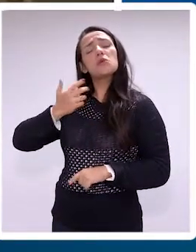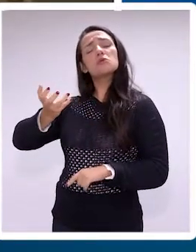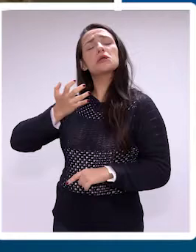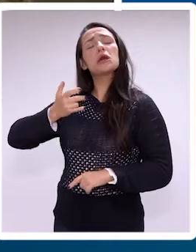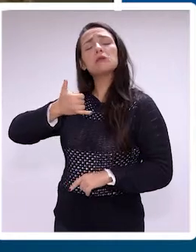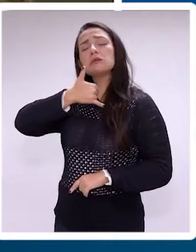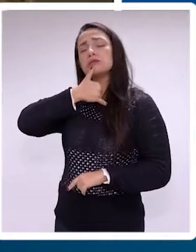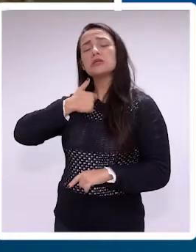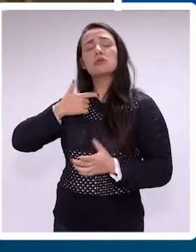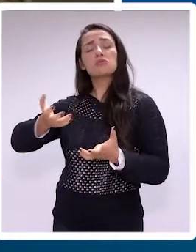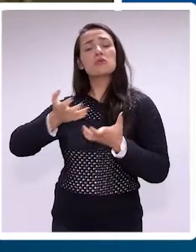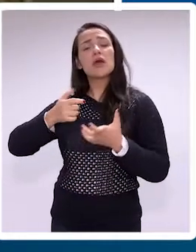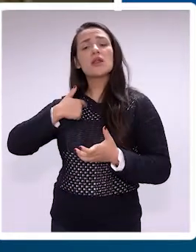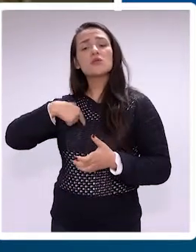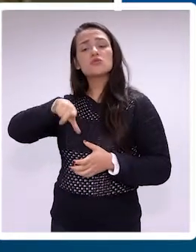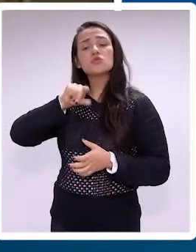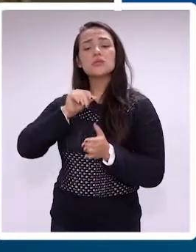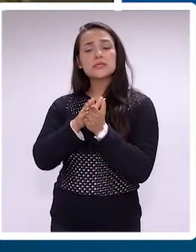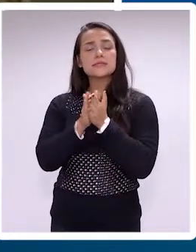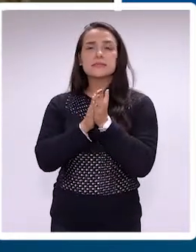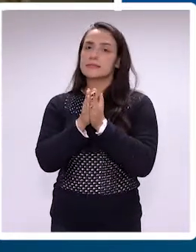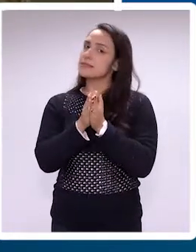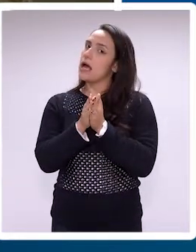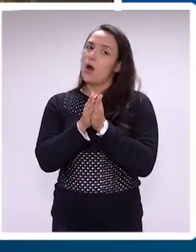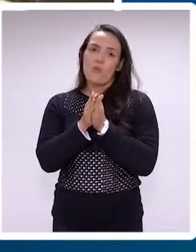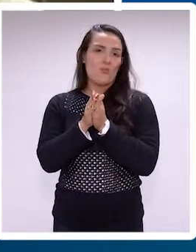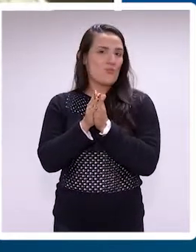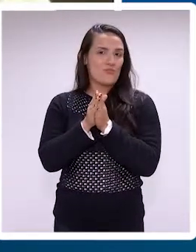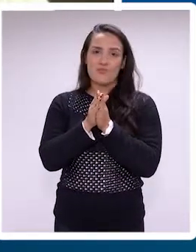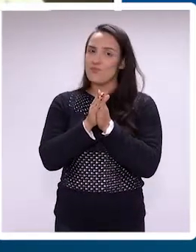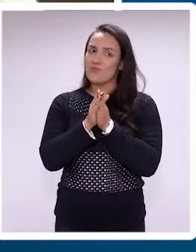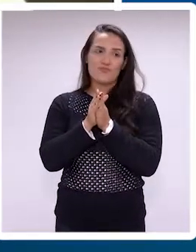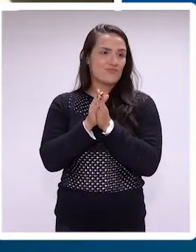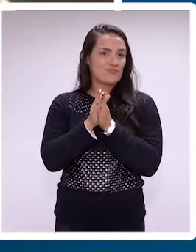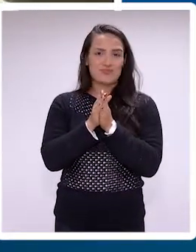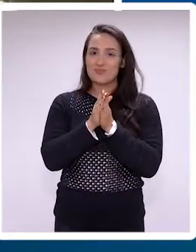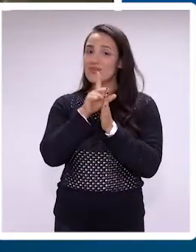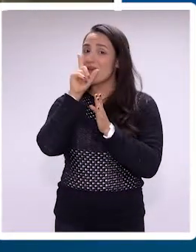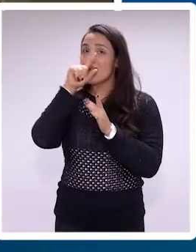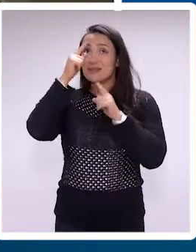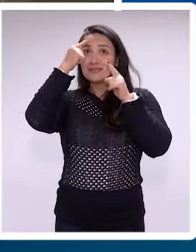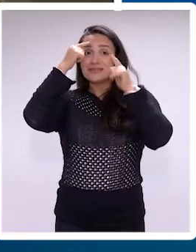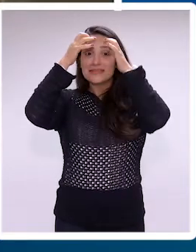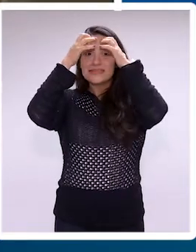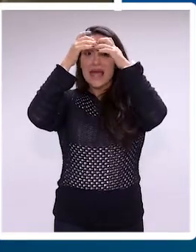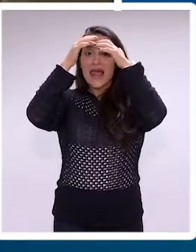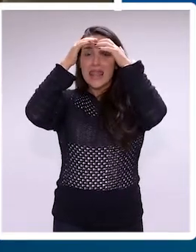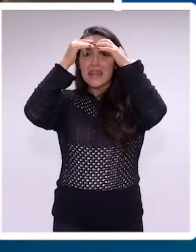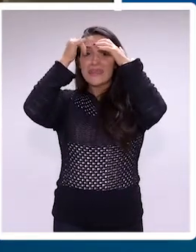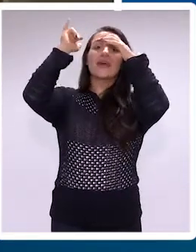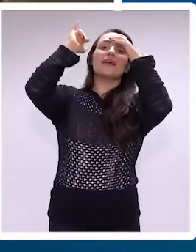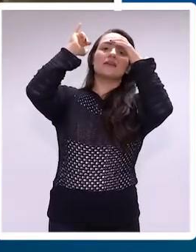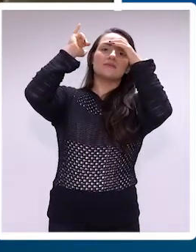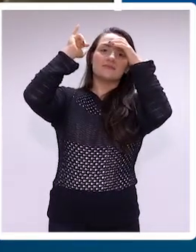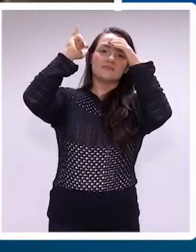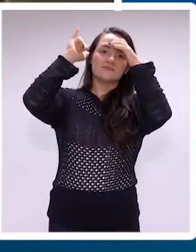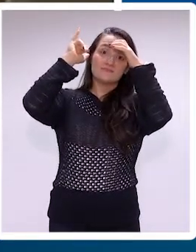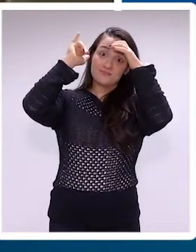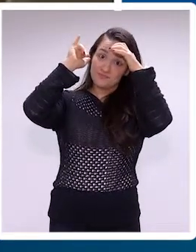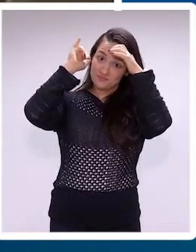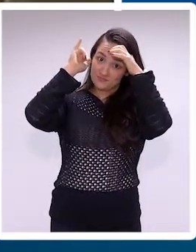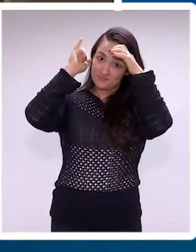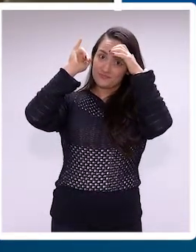ansiosa porque quer. É uma disfunção cerebral. E elas são